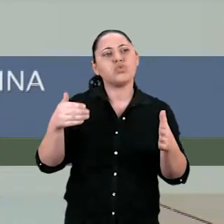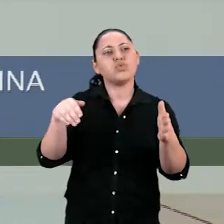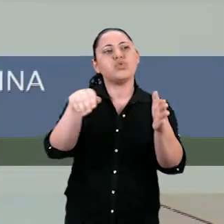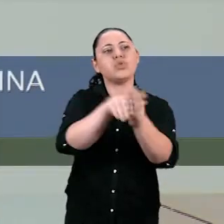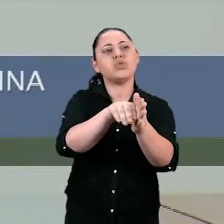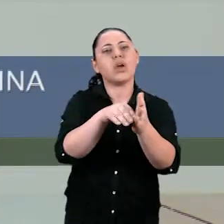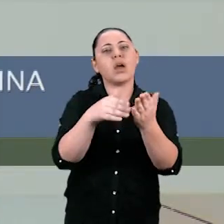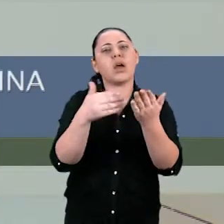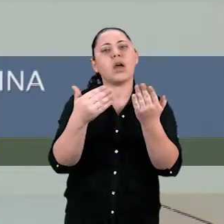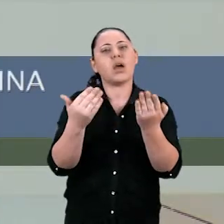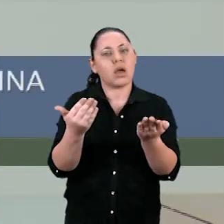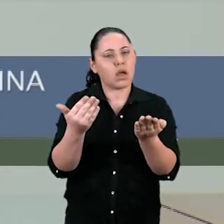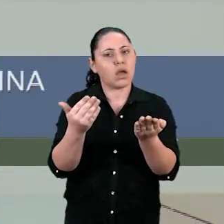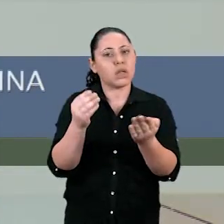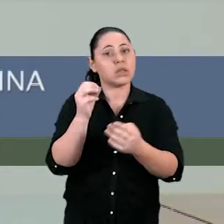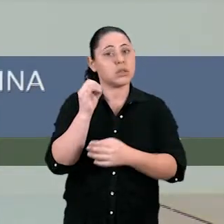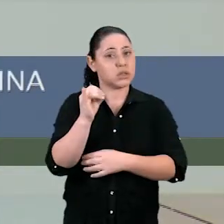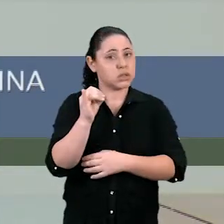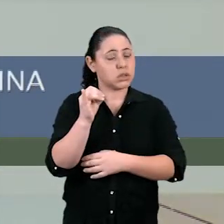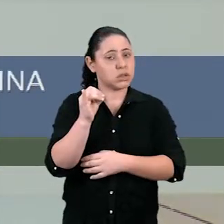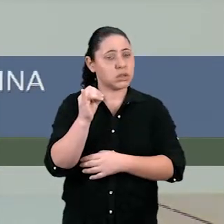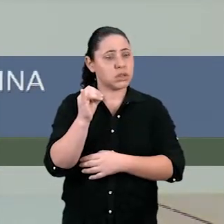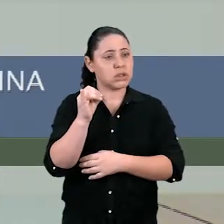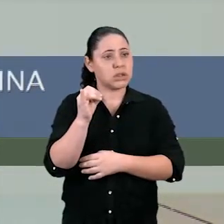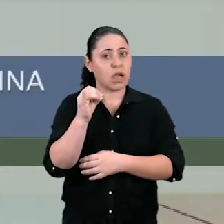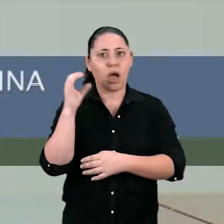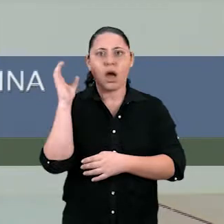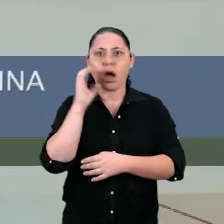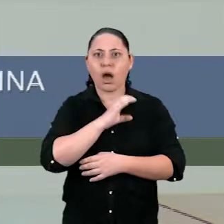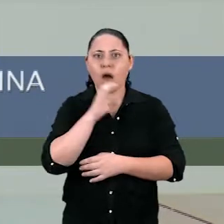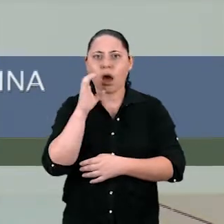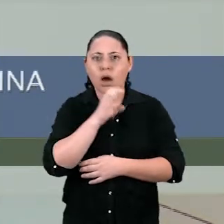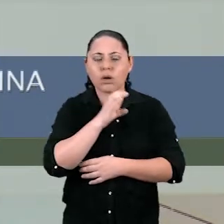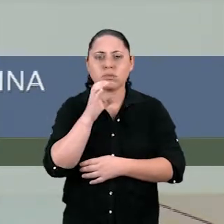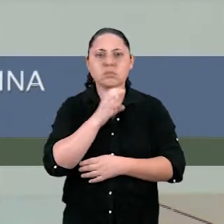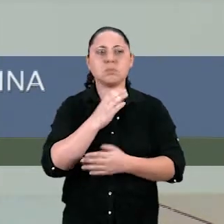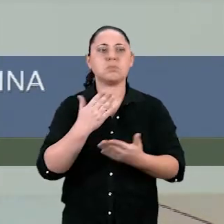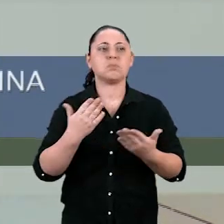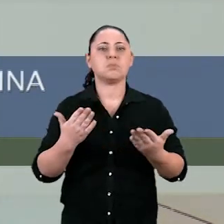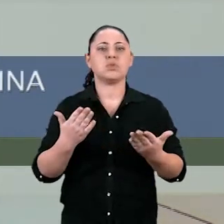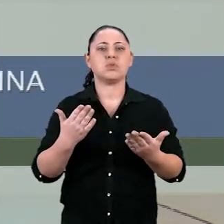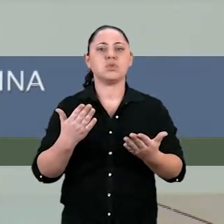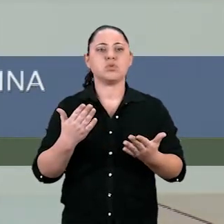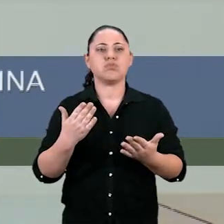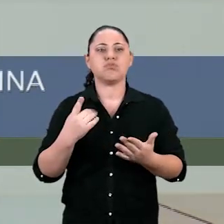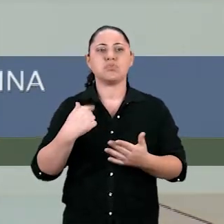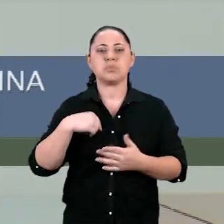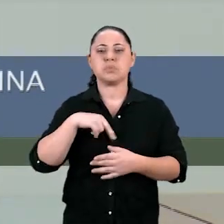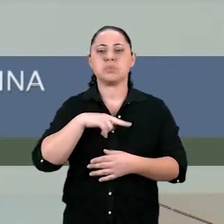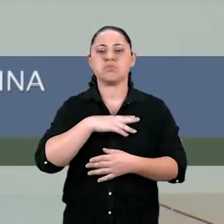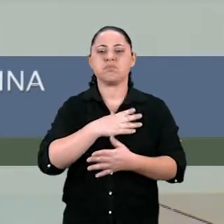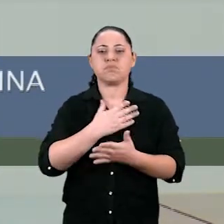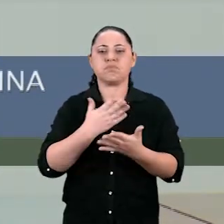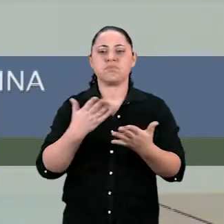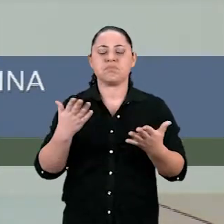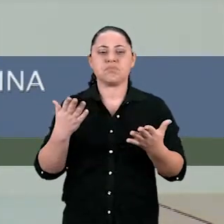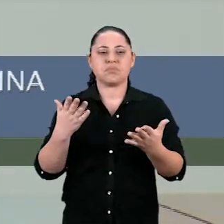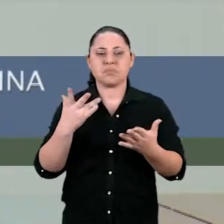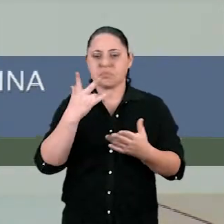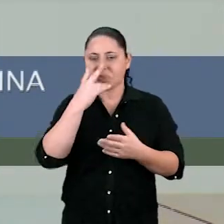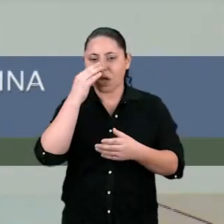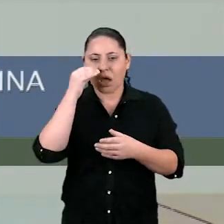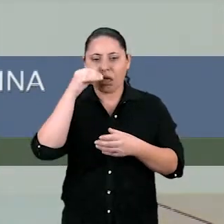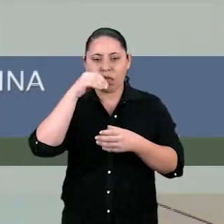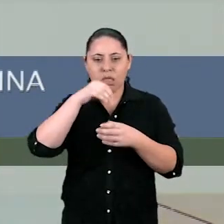queremos chegar. Se nós não fizermos isso rapidamente, evidentemente, nós vamos estar dentro